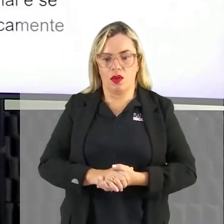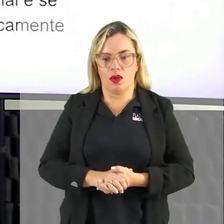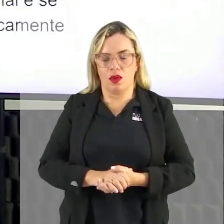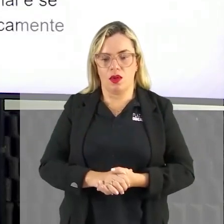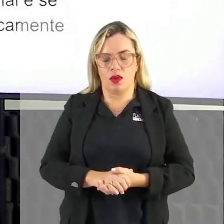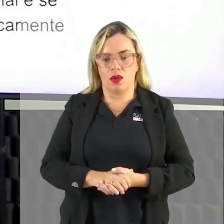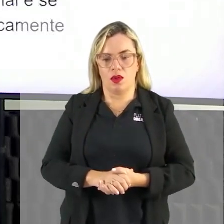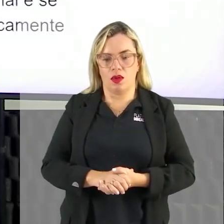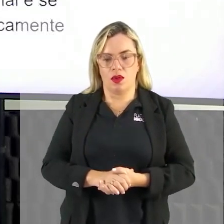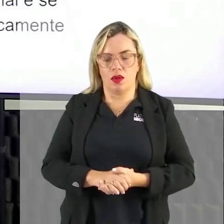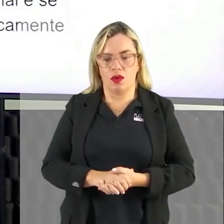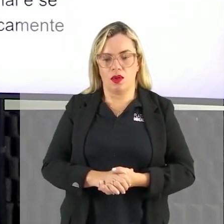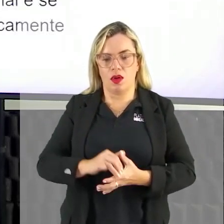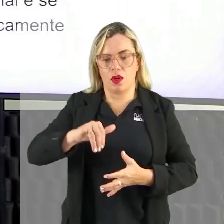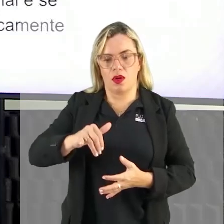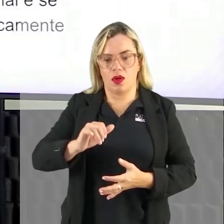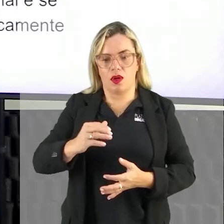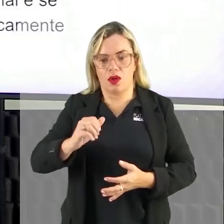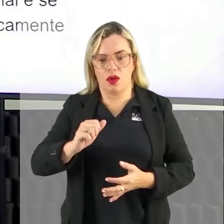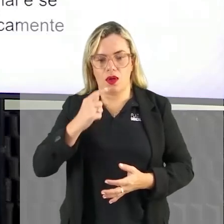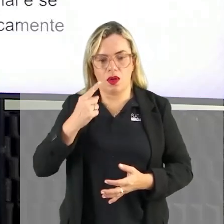Artocarpus heterophyllus,